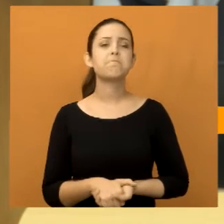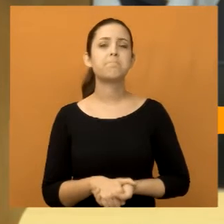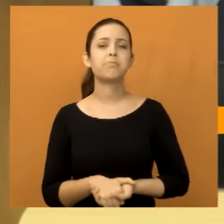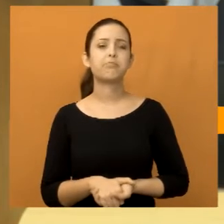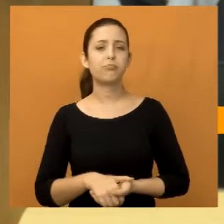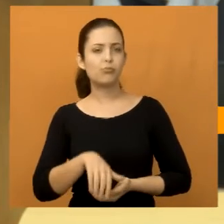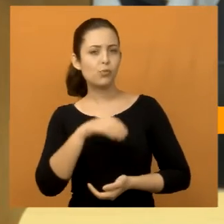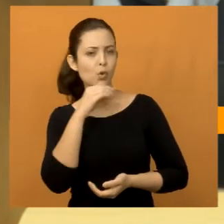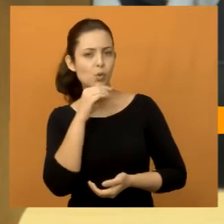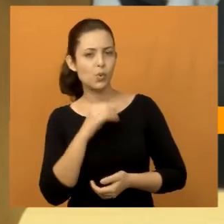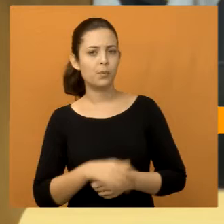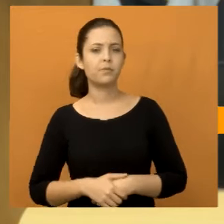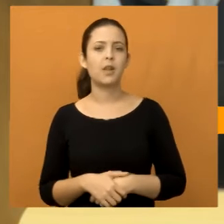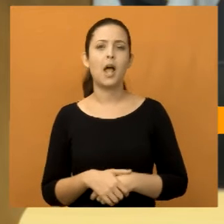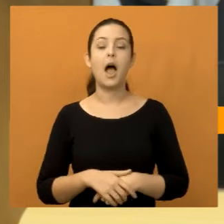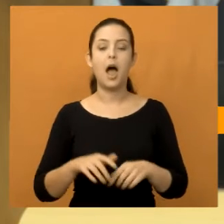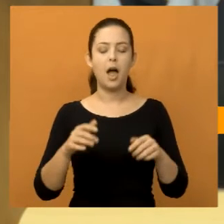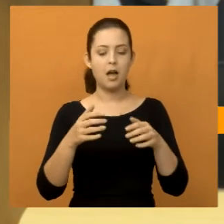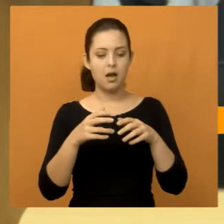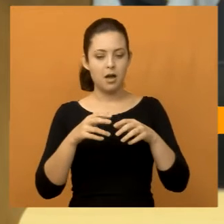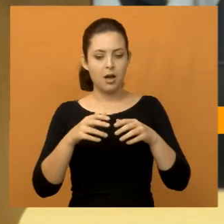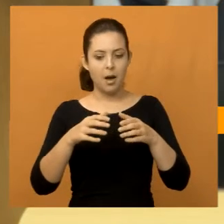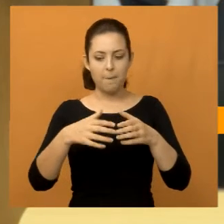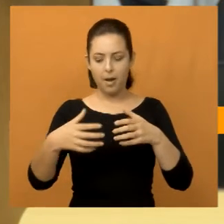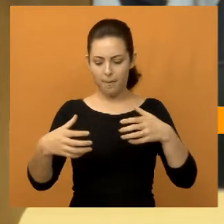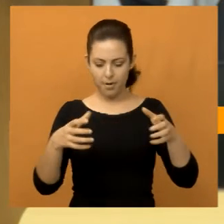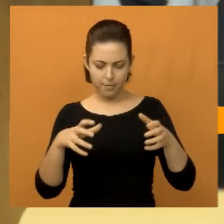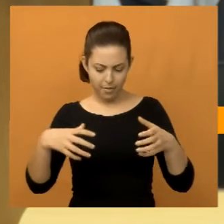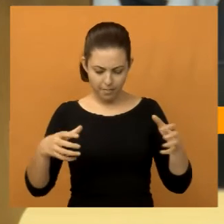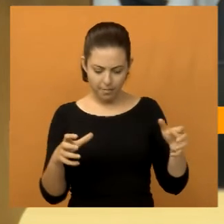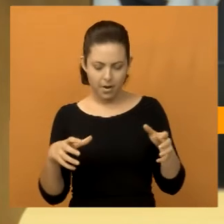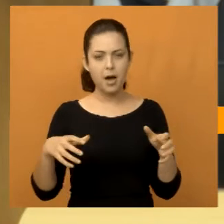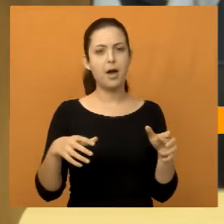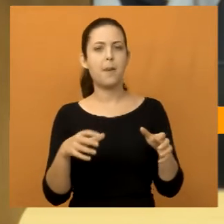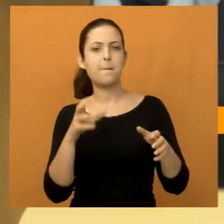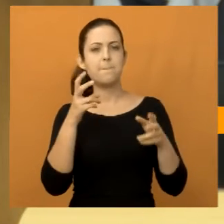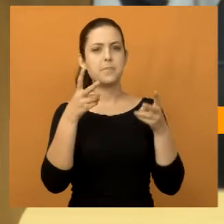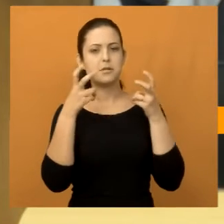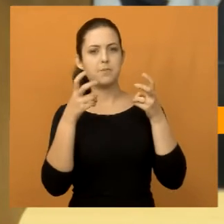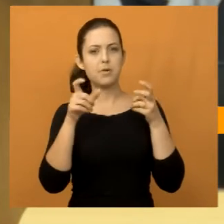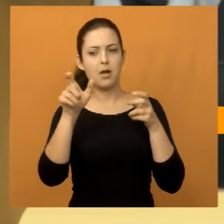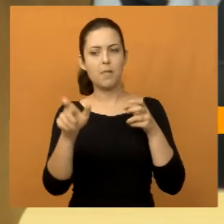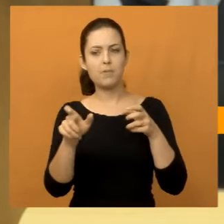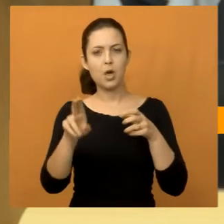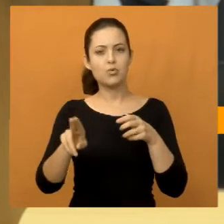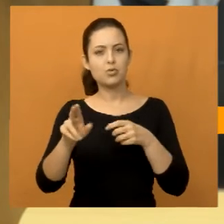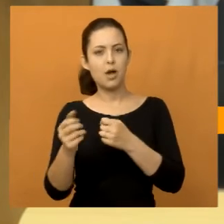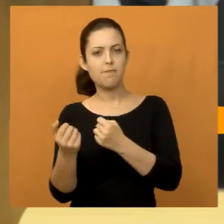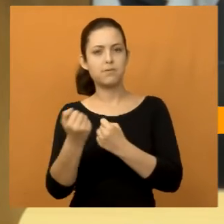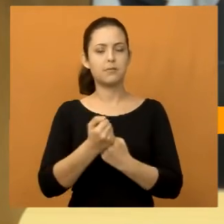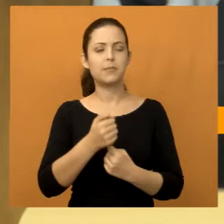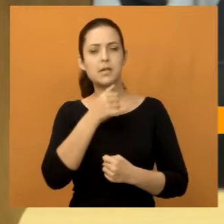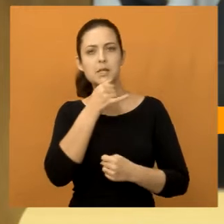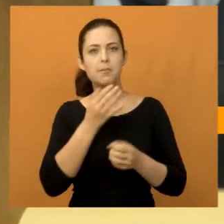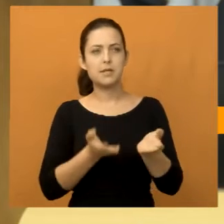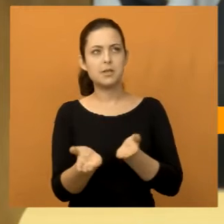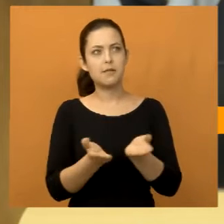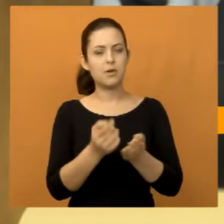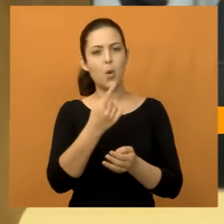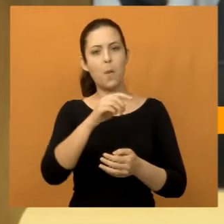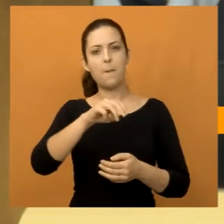a oportunidade de desmontar um esquema de laranja formado. Só para explicar, uma compra de serviço aí tão grande,